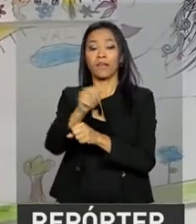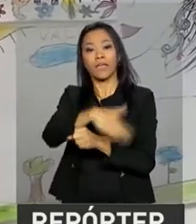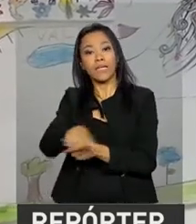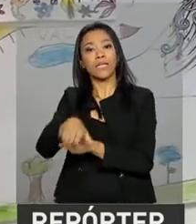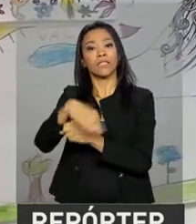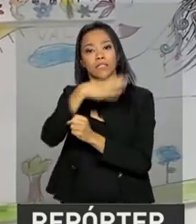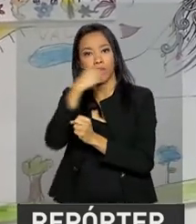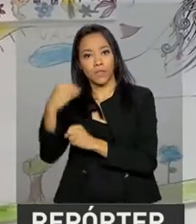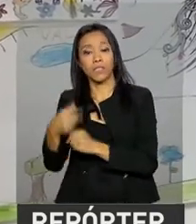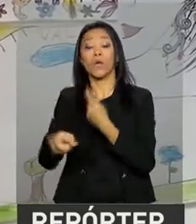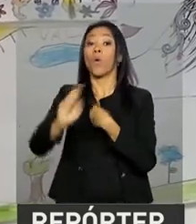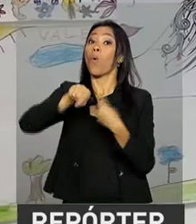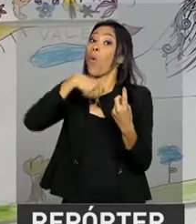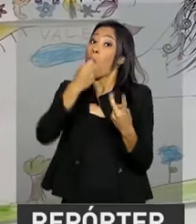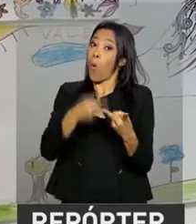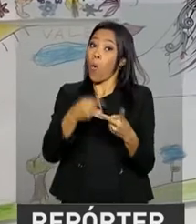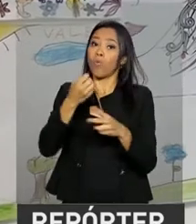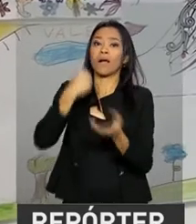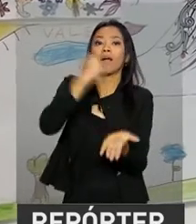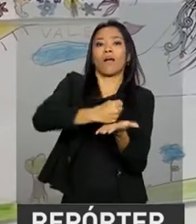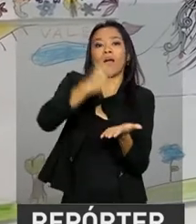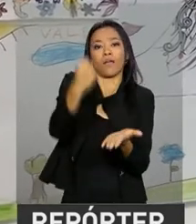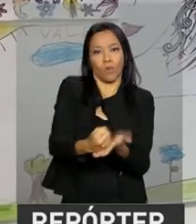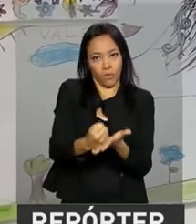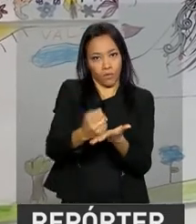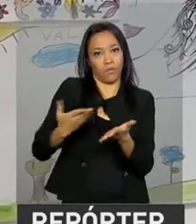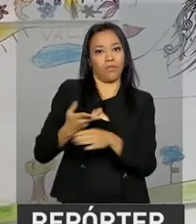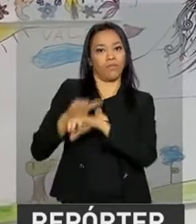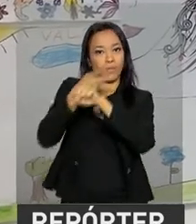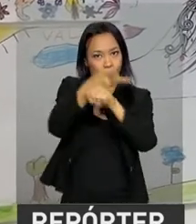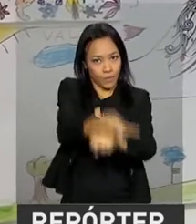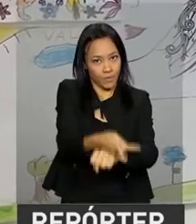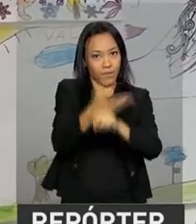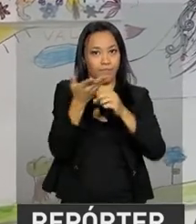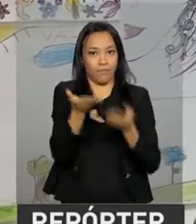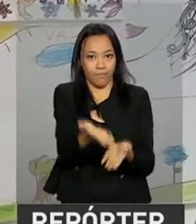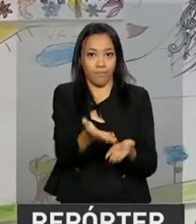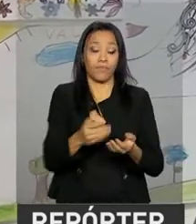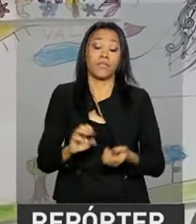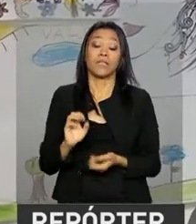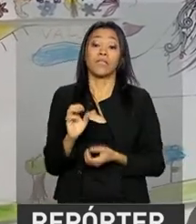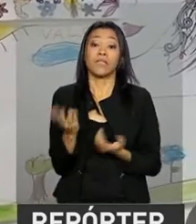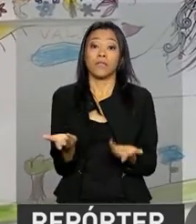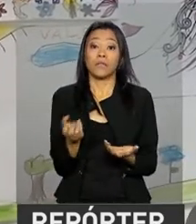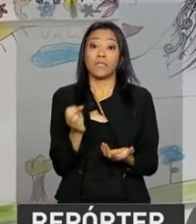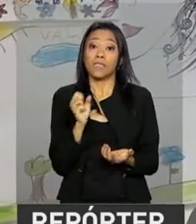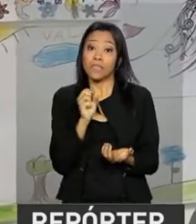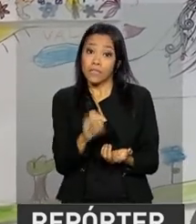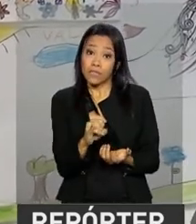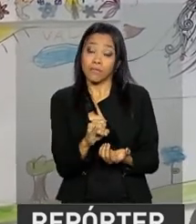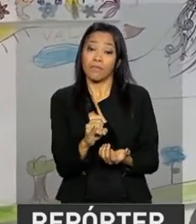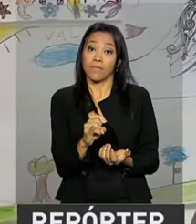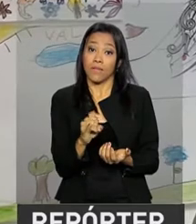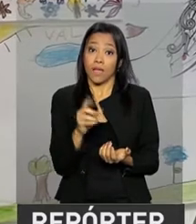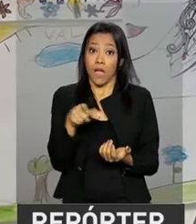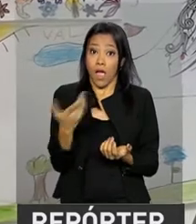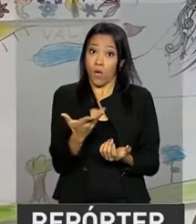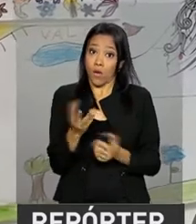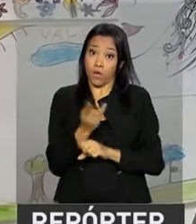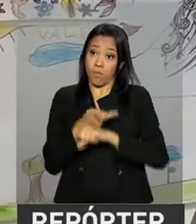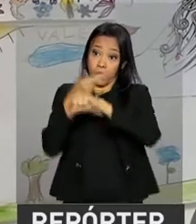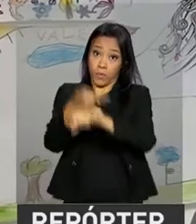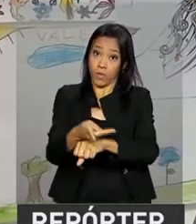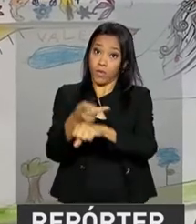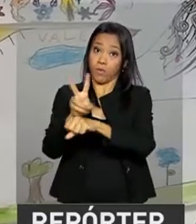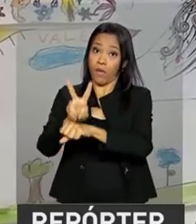ser feita no cartório, nos moldes da resolução 131 do CNJ. No caso de comparecimento perante a vara da